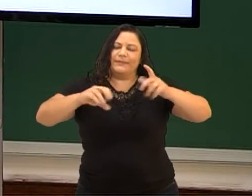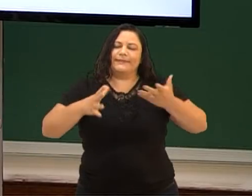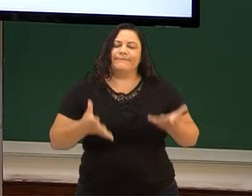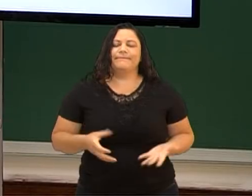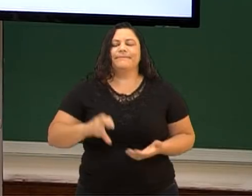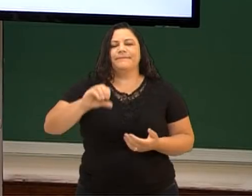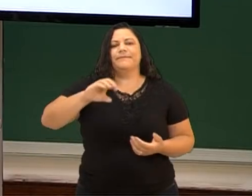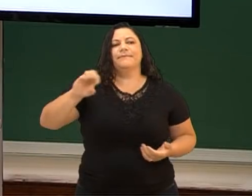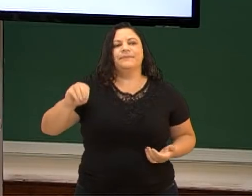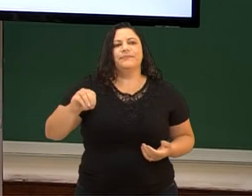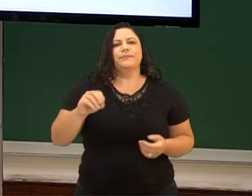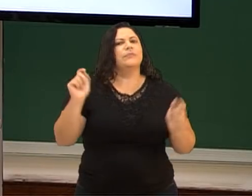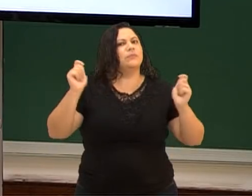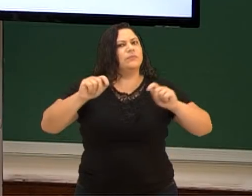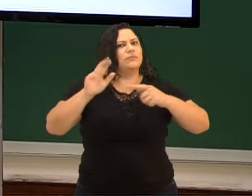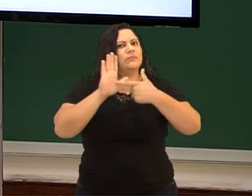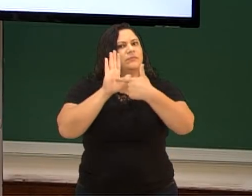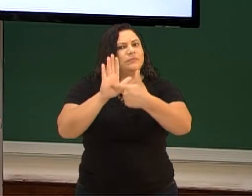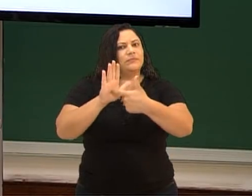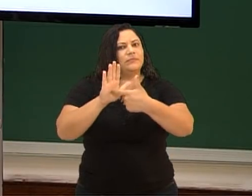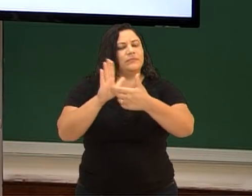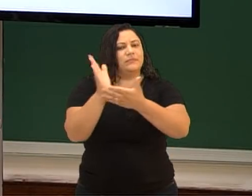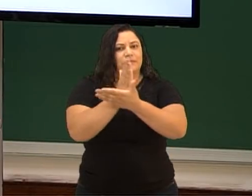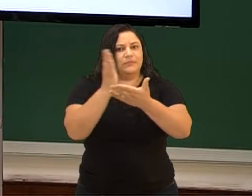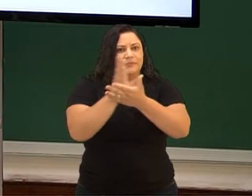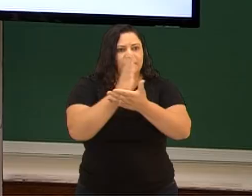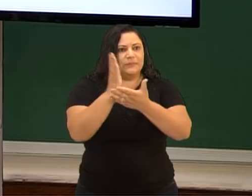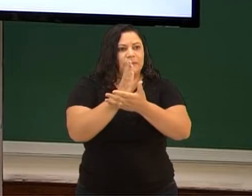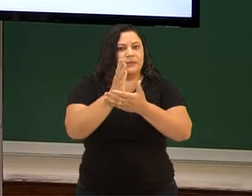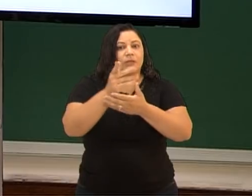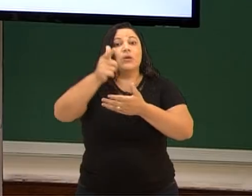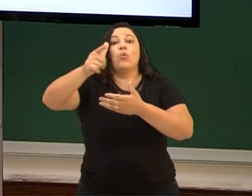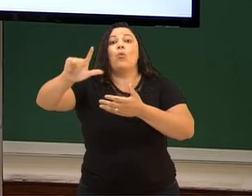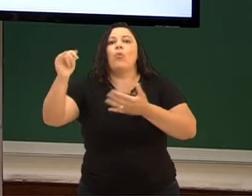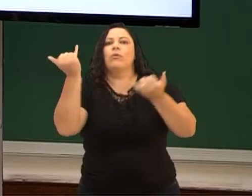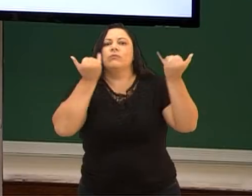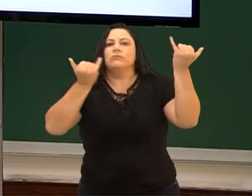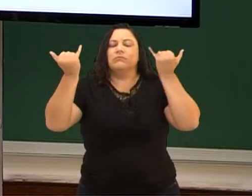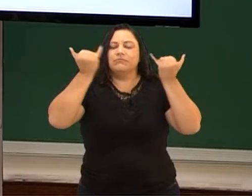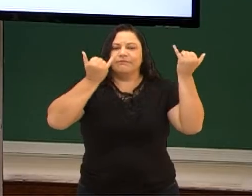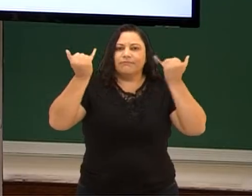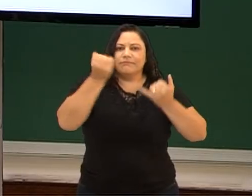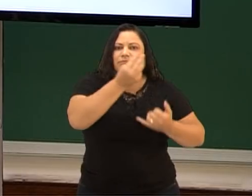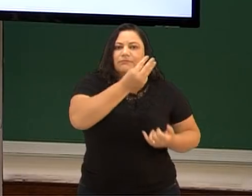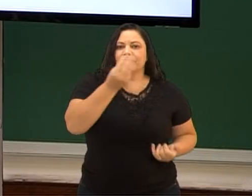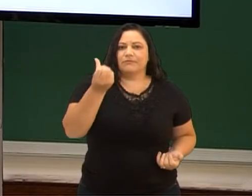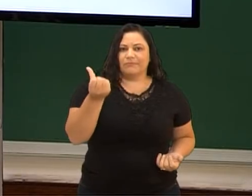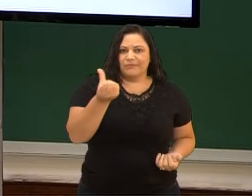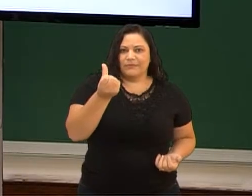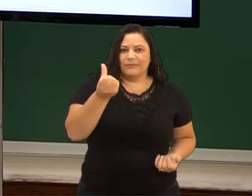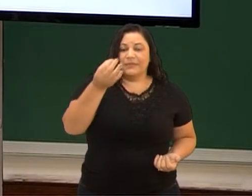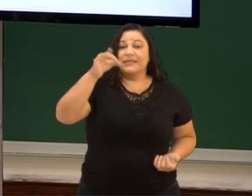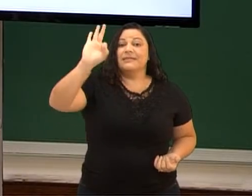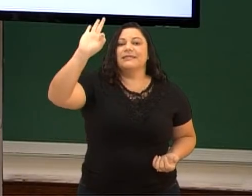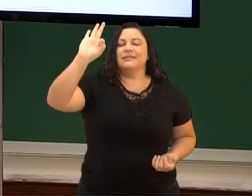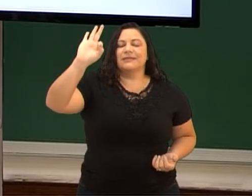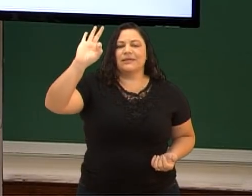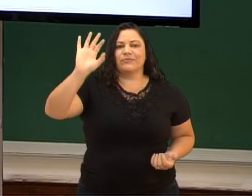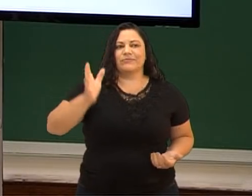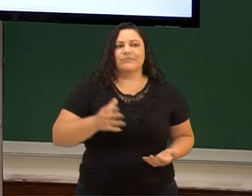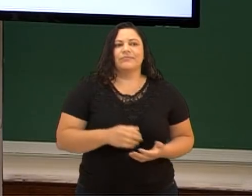para desenhar aí no caderno de vocês. A outra informação é o 36 graus, que novamente é um